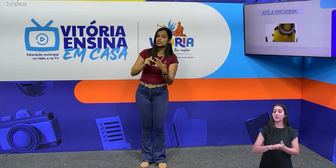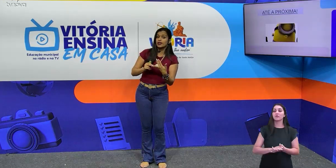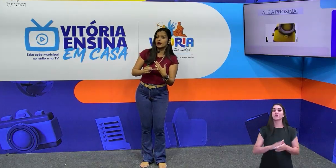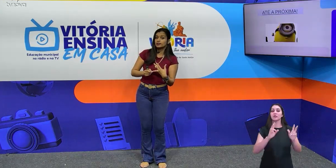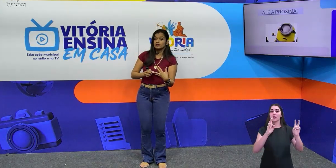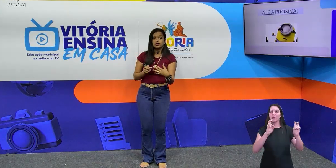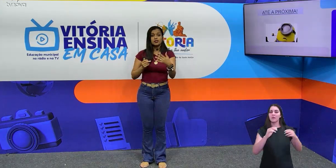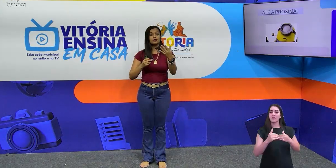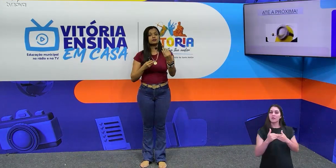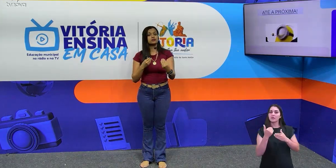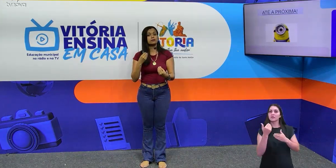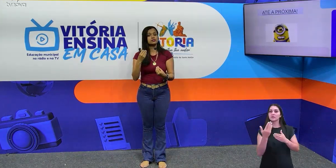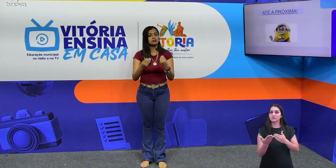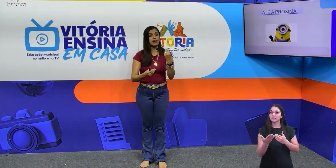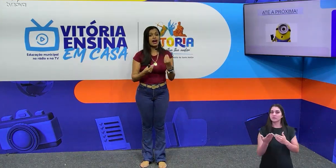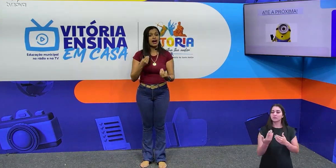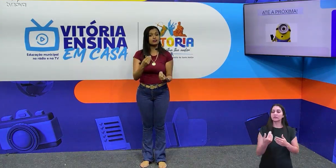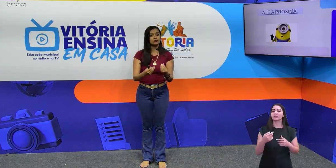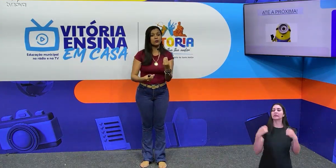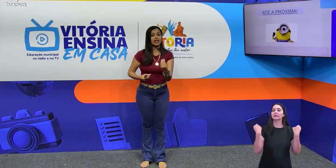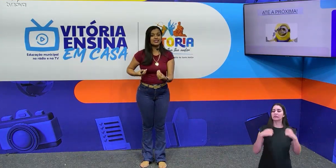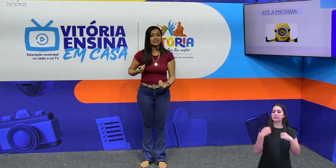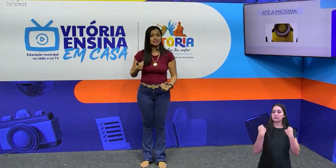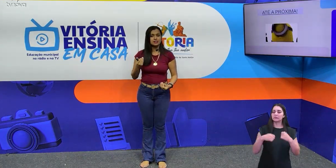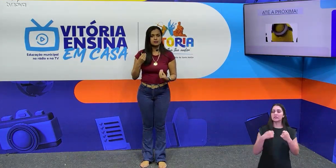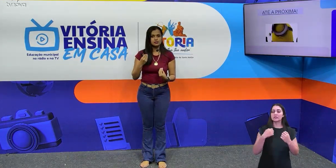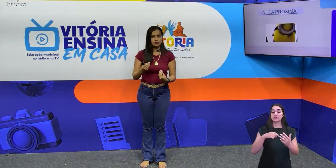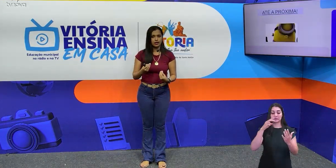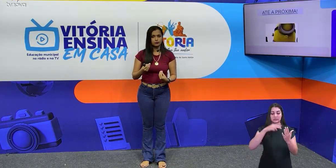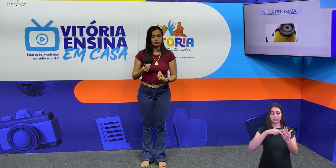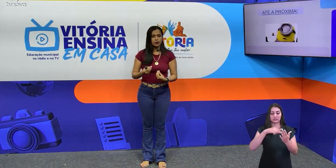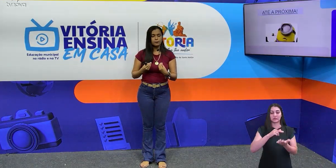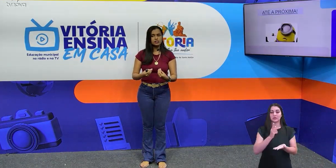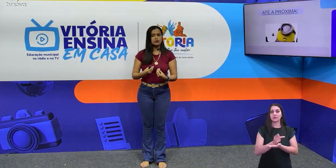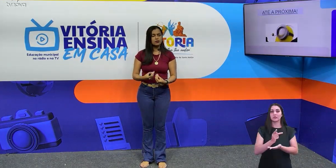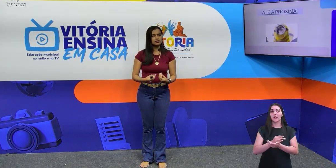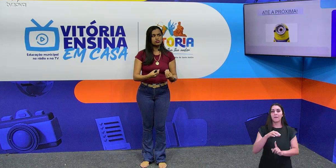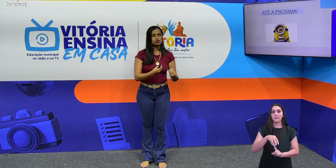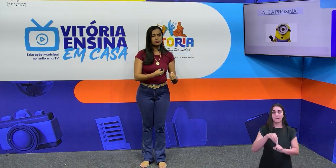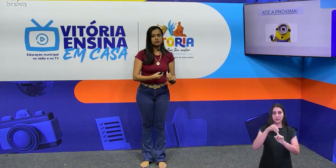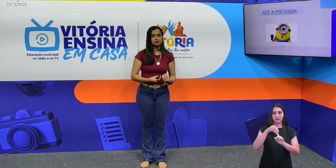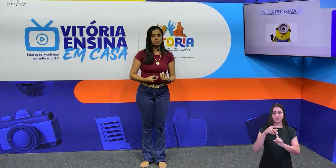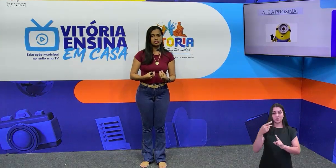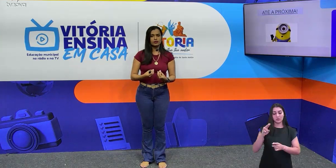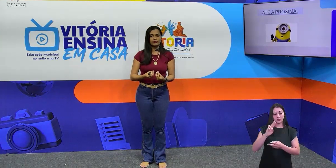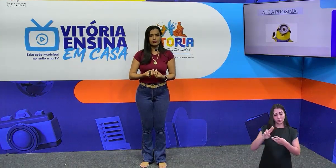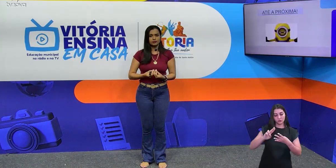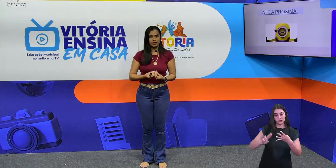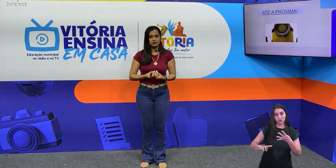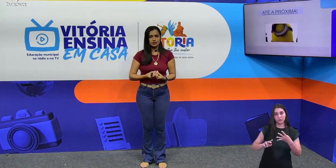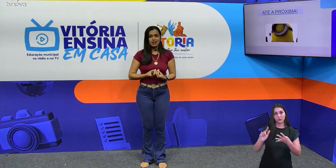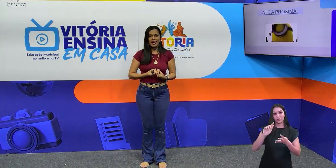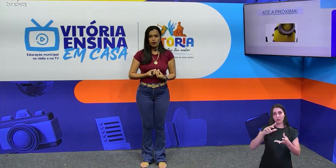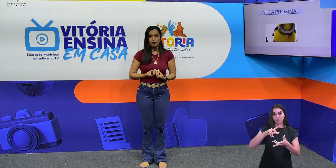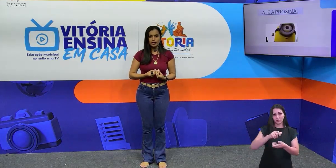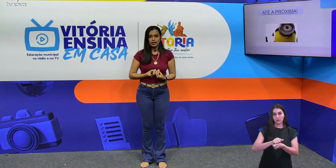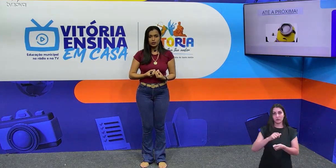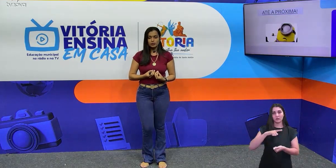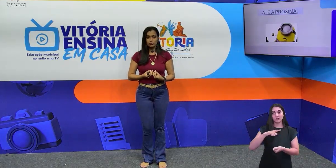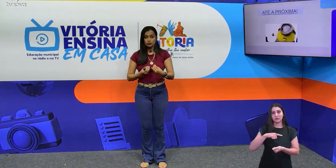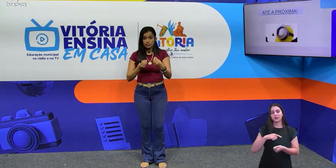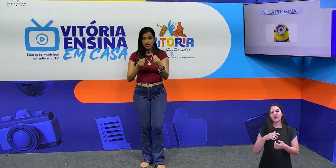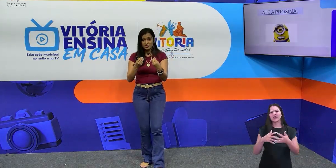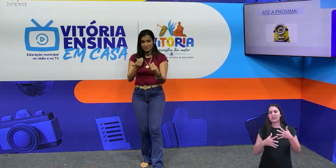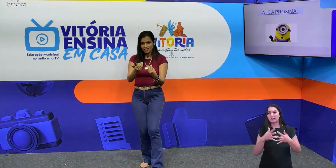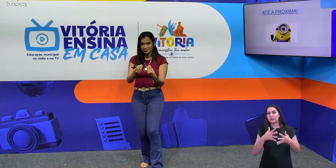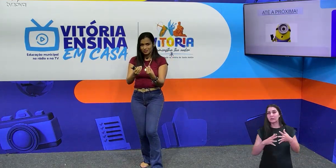provas externas. Então, você precisa estar atualizado. Principalmente nesses nomezinhos que a geografia traz. É complicadinho,